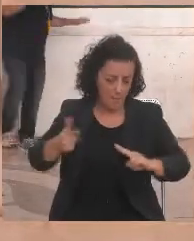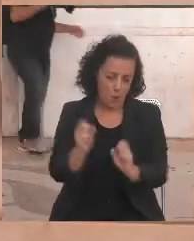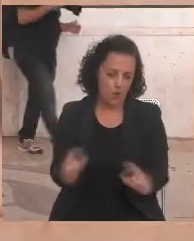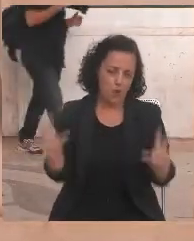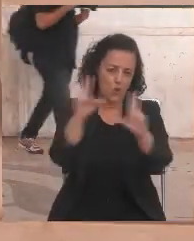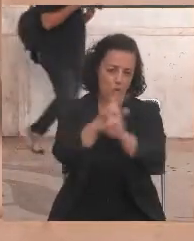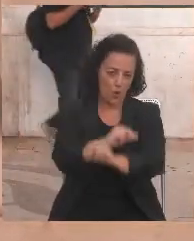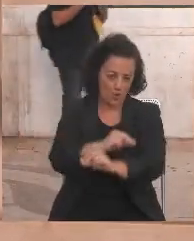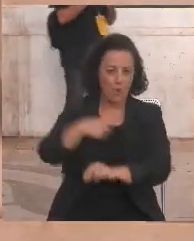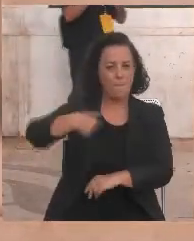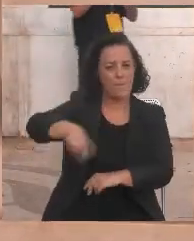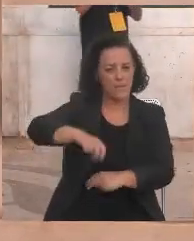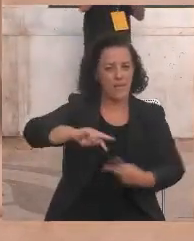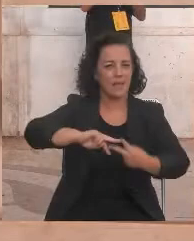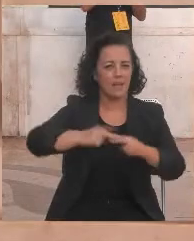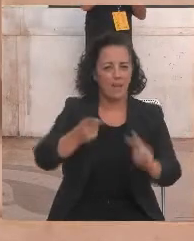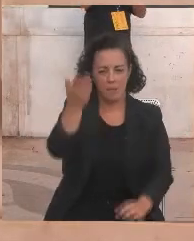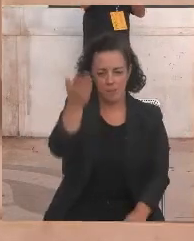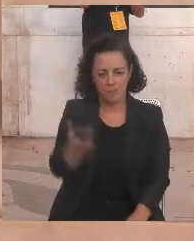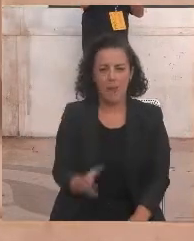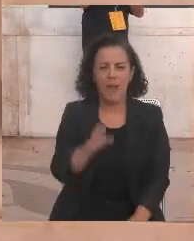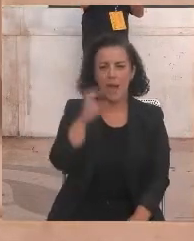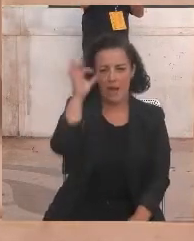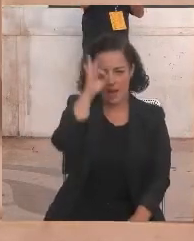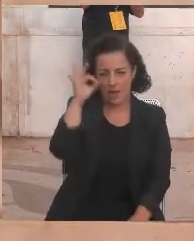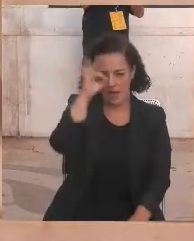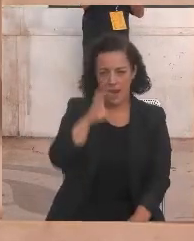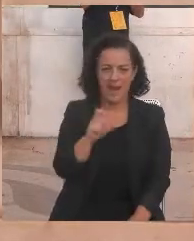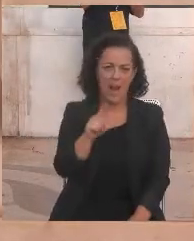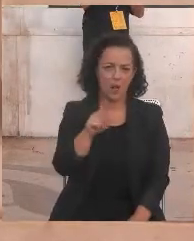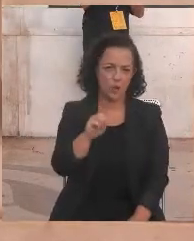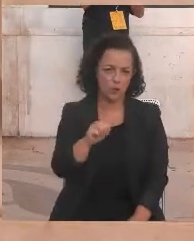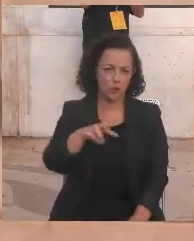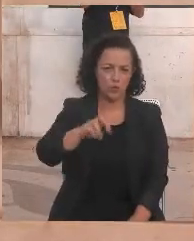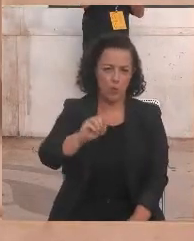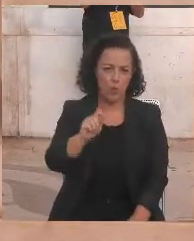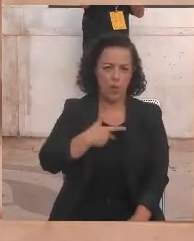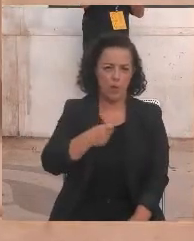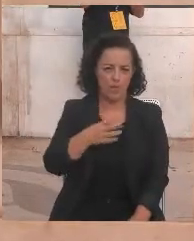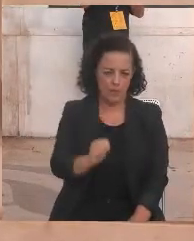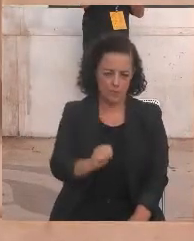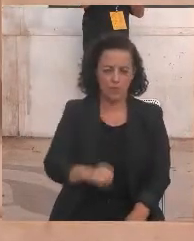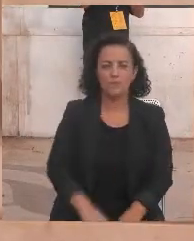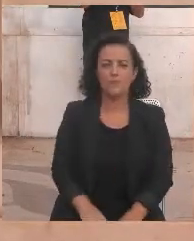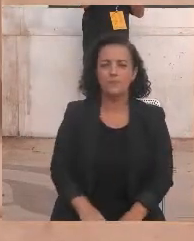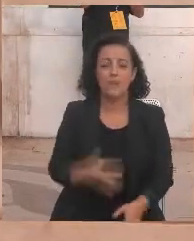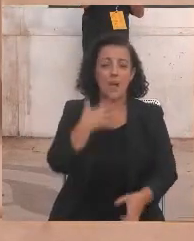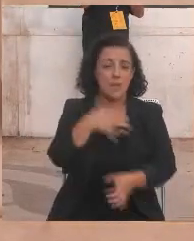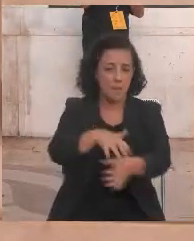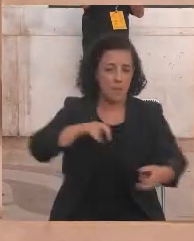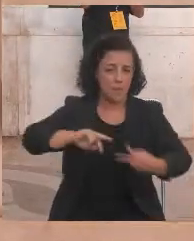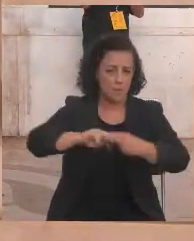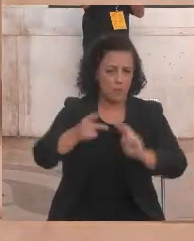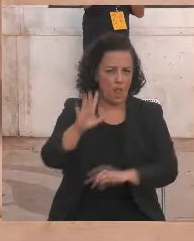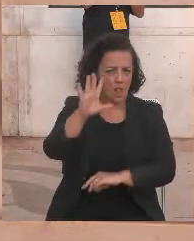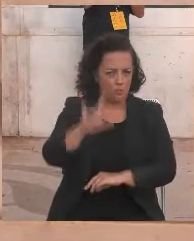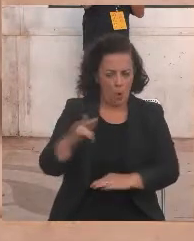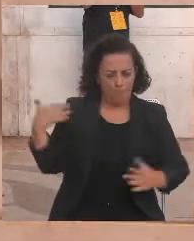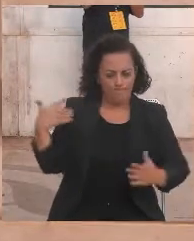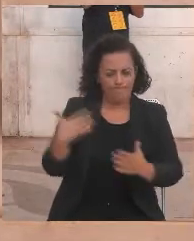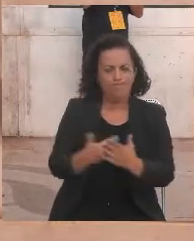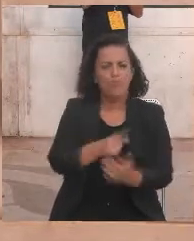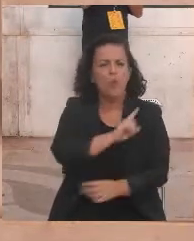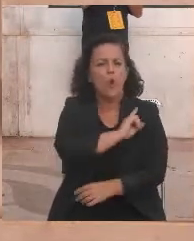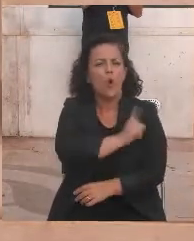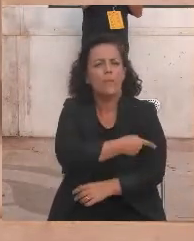novo Presidente da Câmara Municipal de Lisboa, Carlos Moedas. A Assembleia Municipal de Lisboa tem vindo a aperfeiçoar o exercício